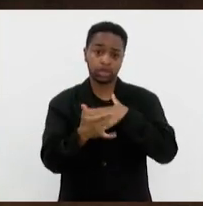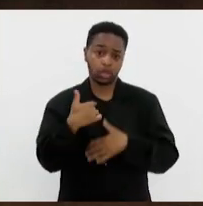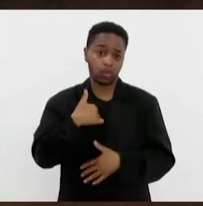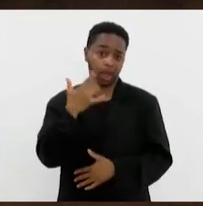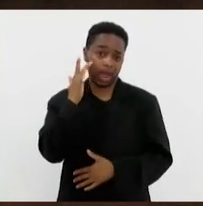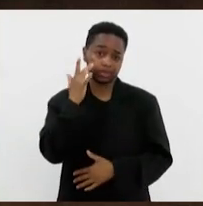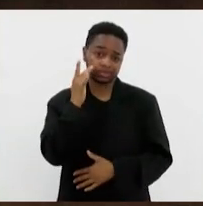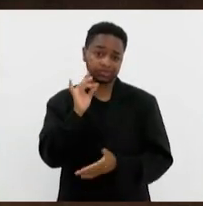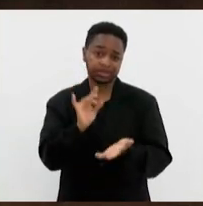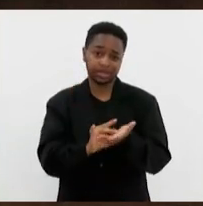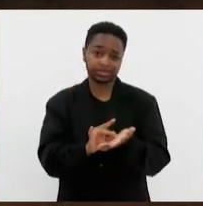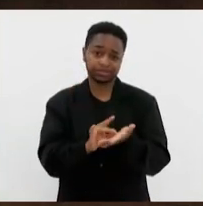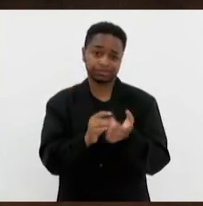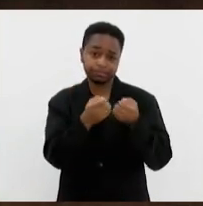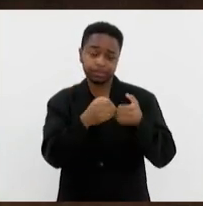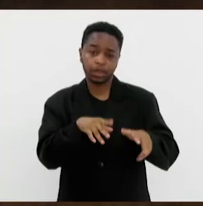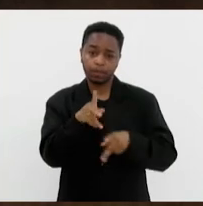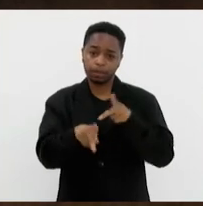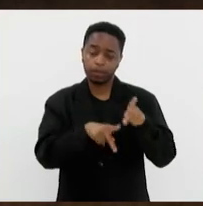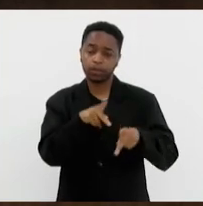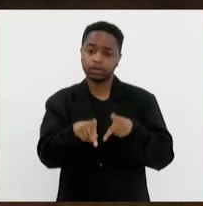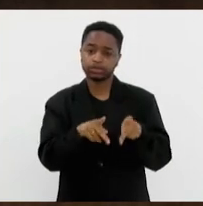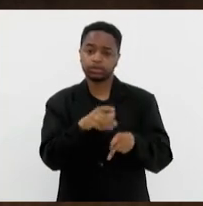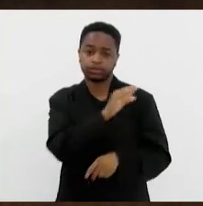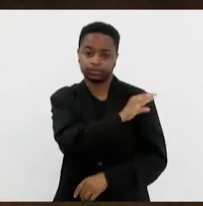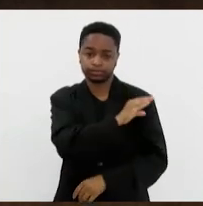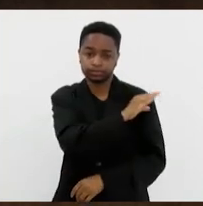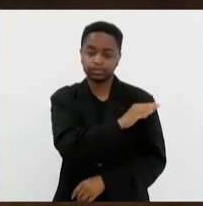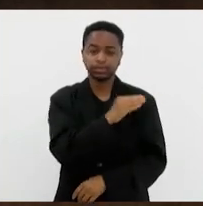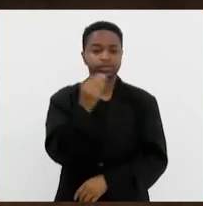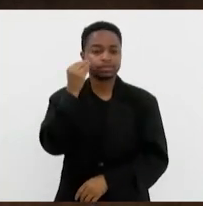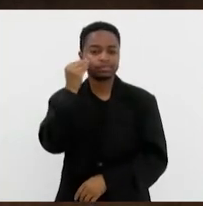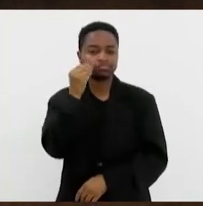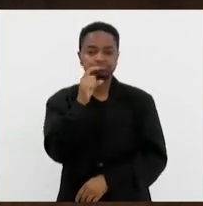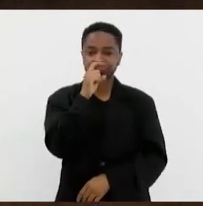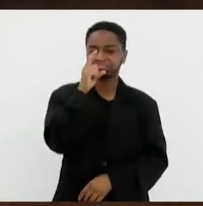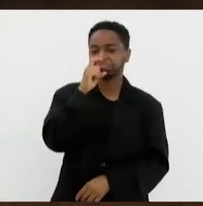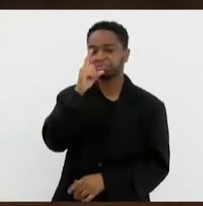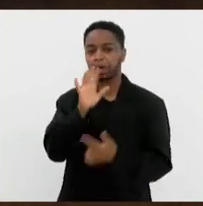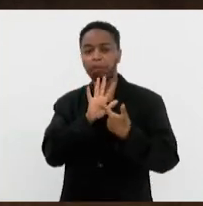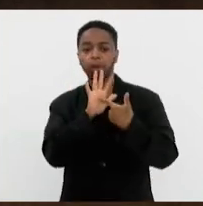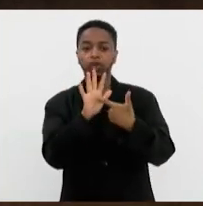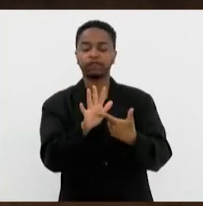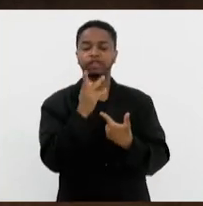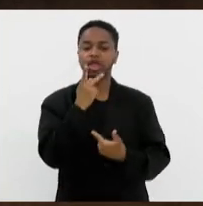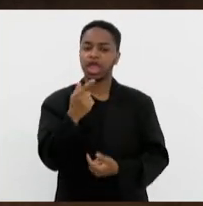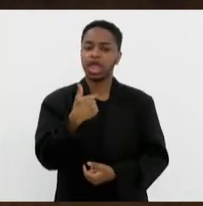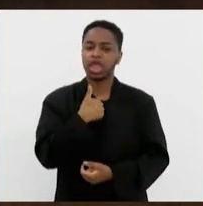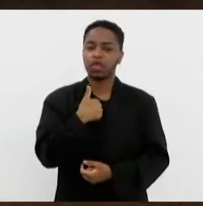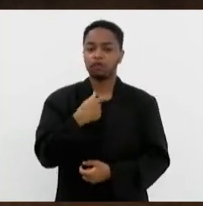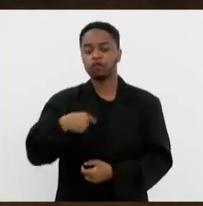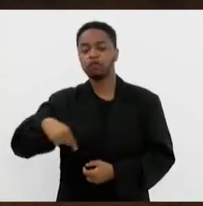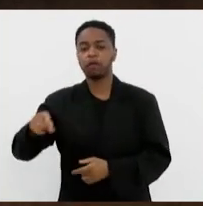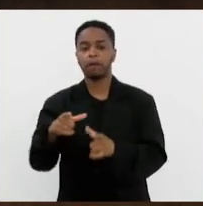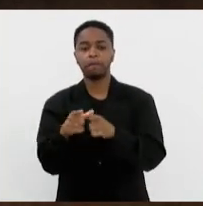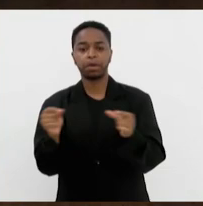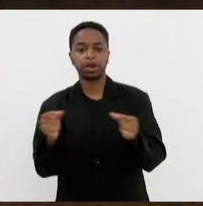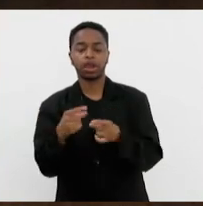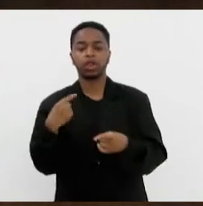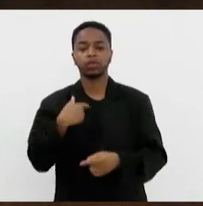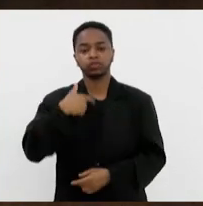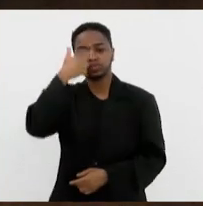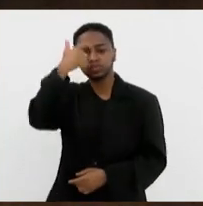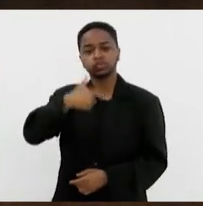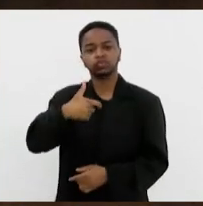dos Goytacazes, se regozijar, tirar onda, como se diz no popular, dizendo que ele estava indo a Brasília, que ele é um cara